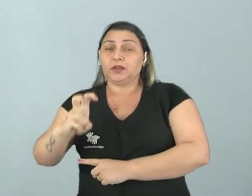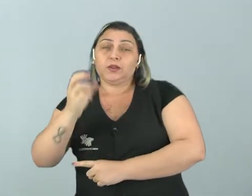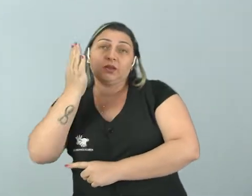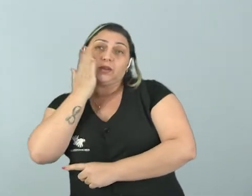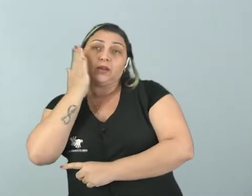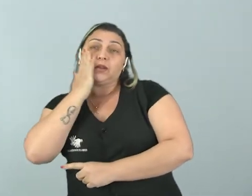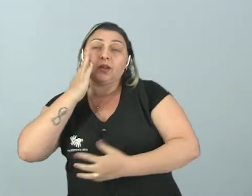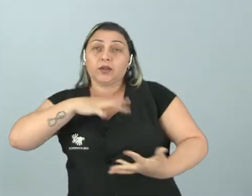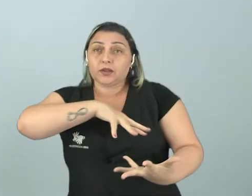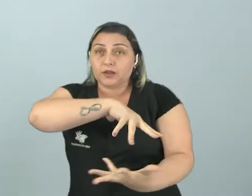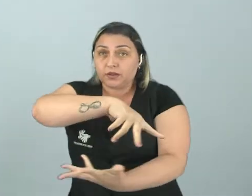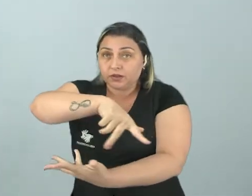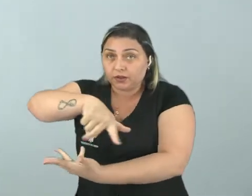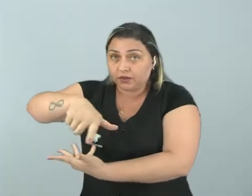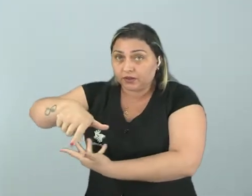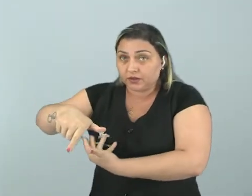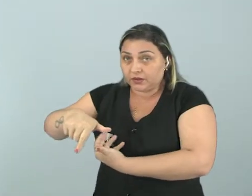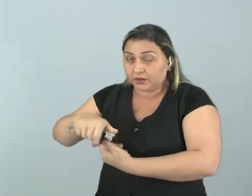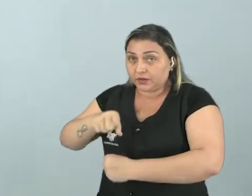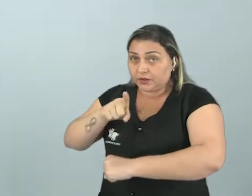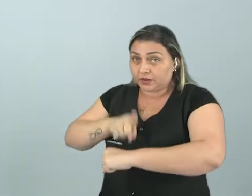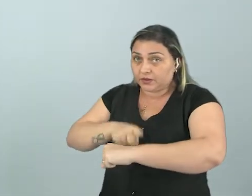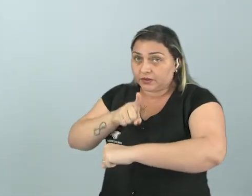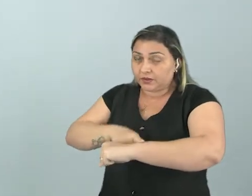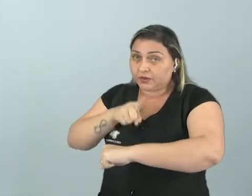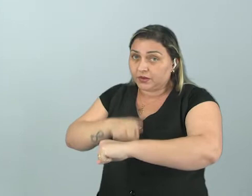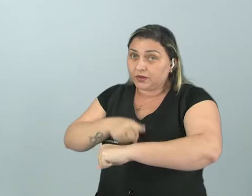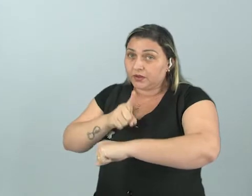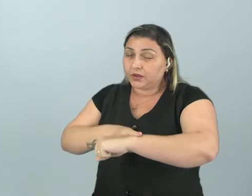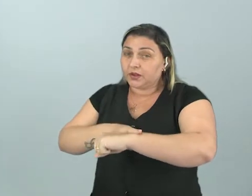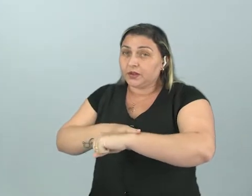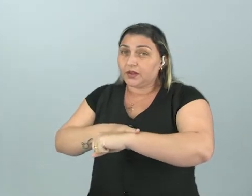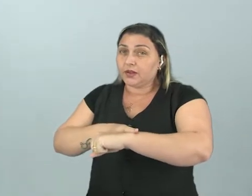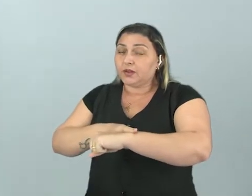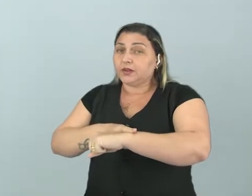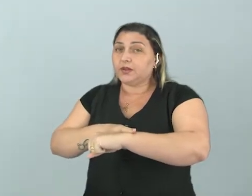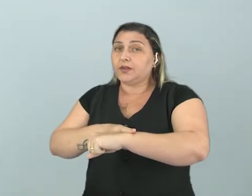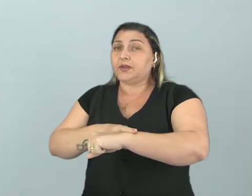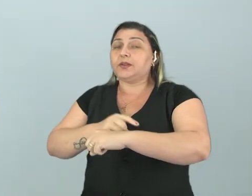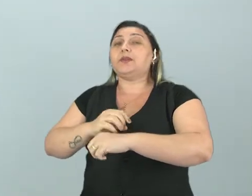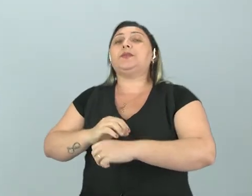que a Terra faz, que a Terra leva para fazer todo esse trajeto aqui.